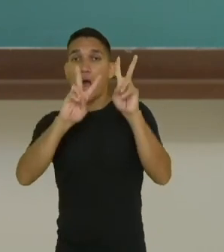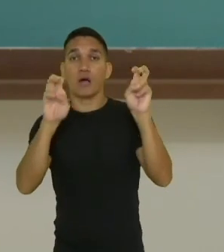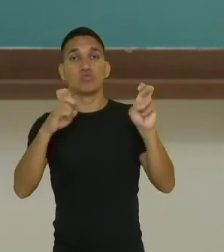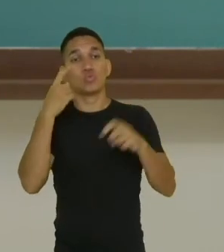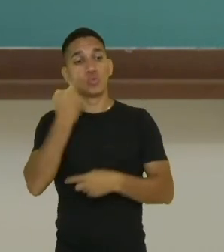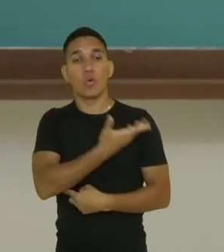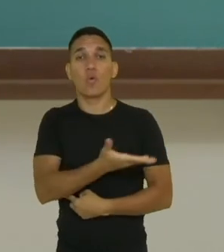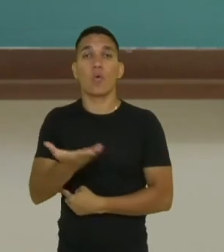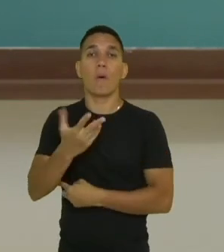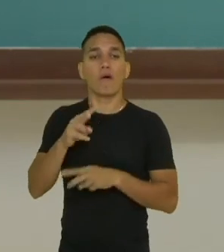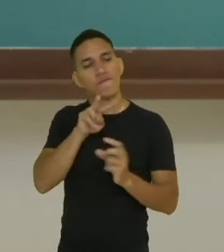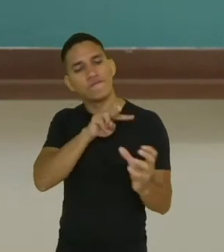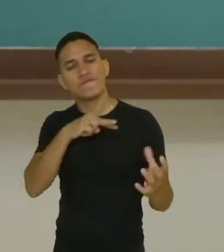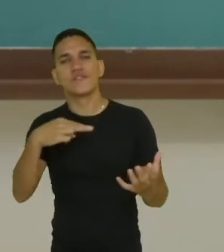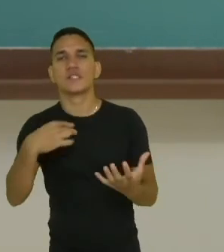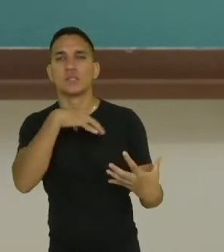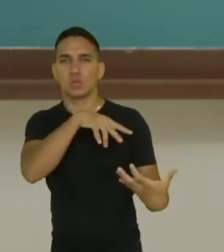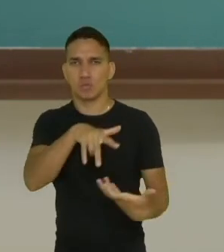têm bastante...